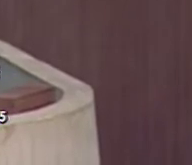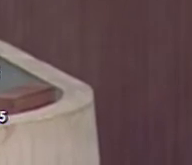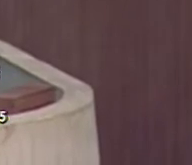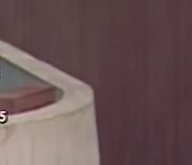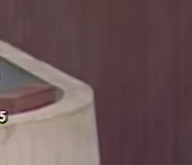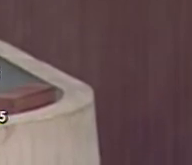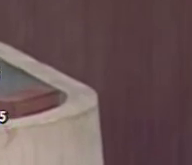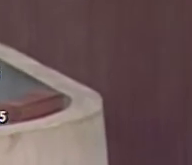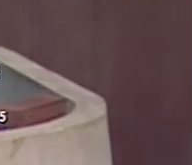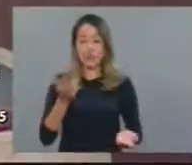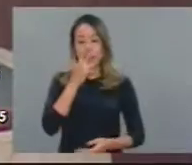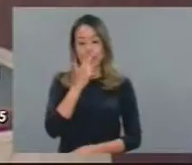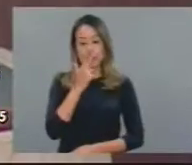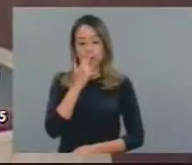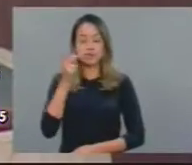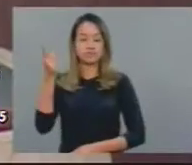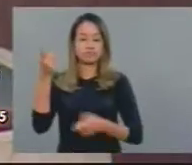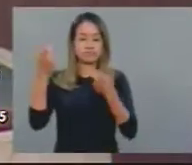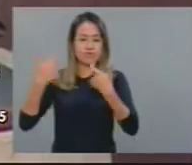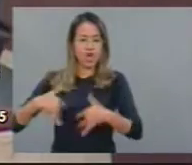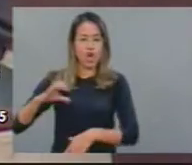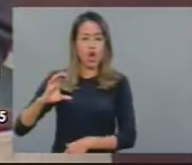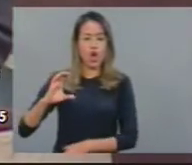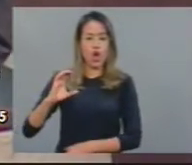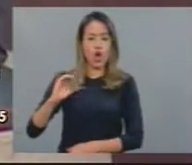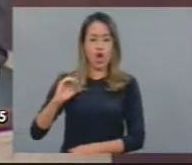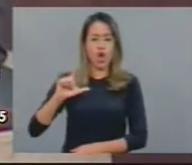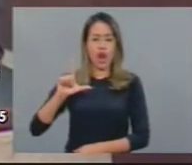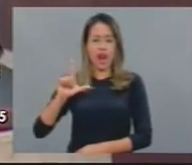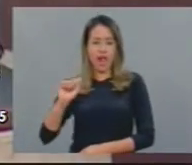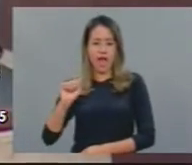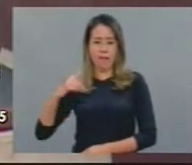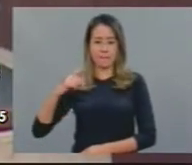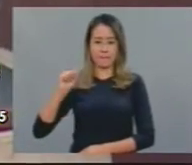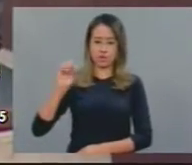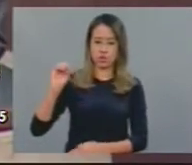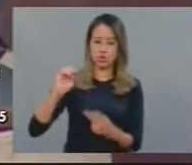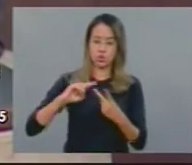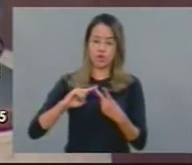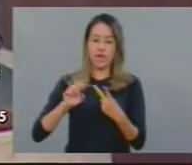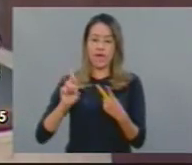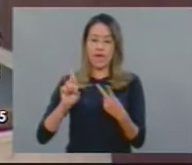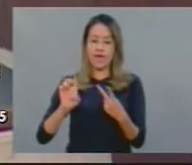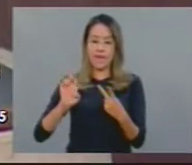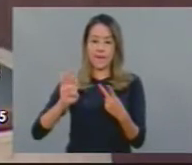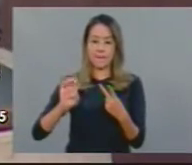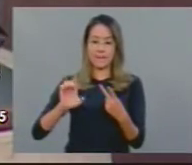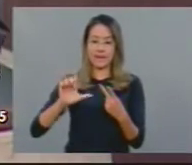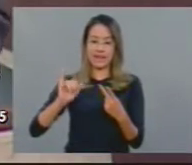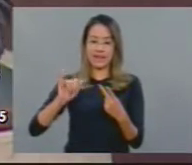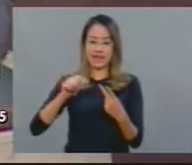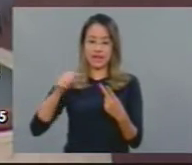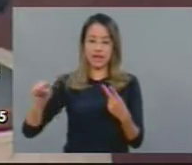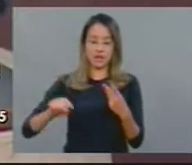palavras colapso, caos, rebelião,